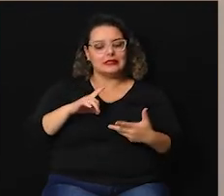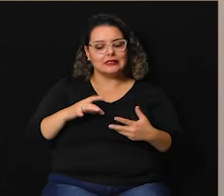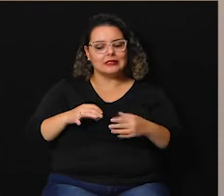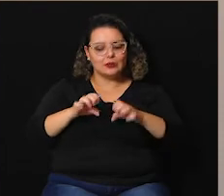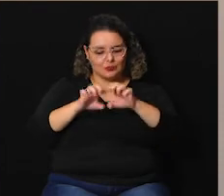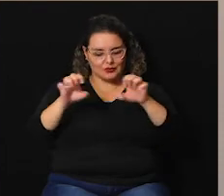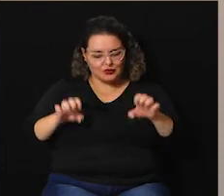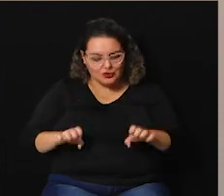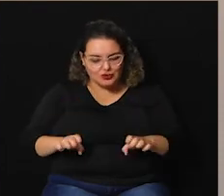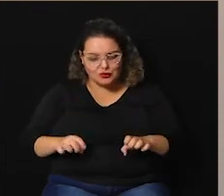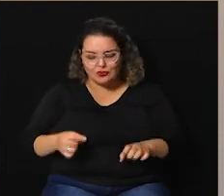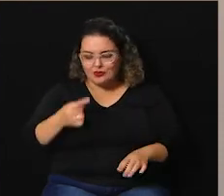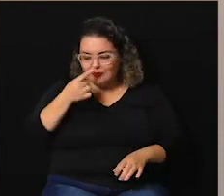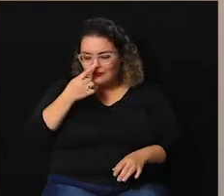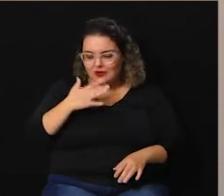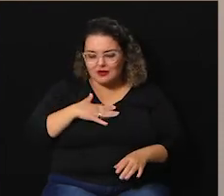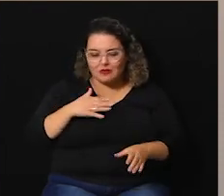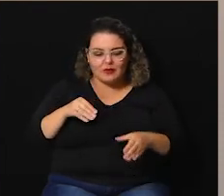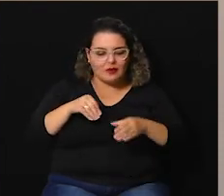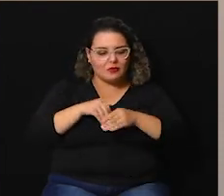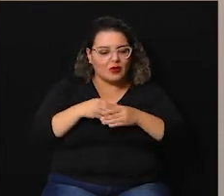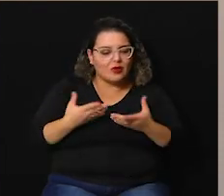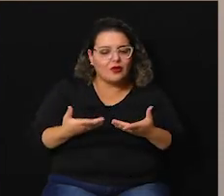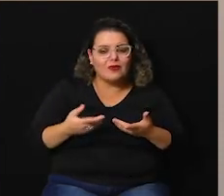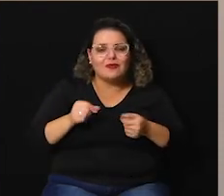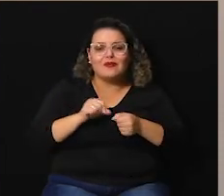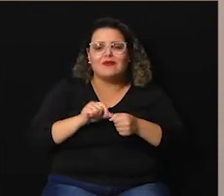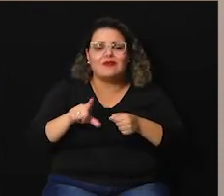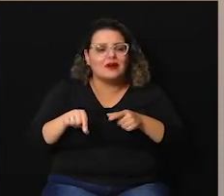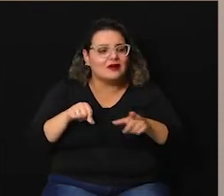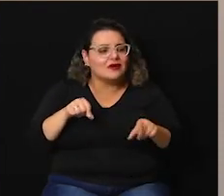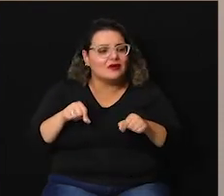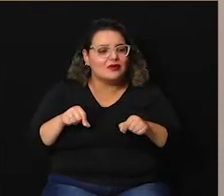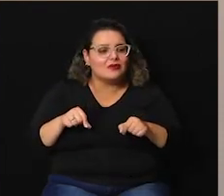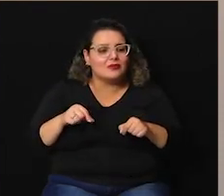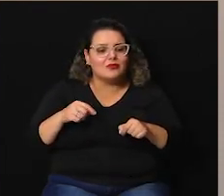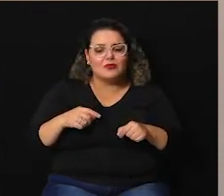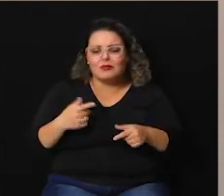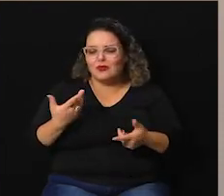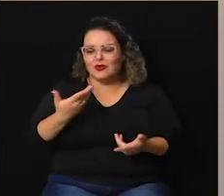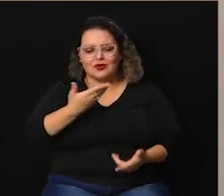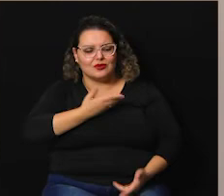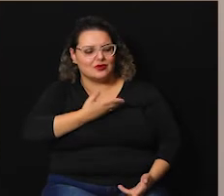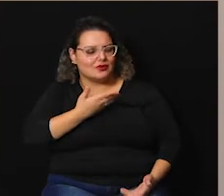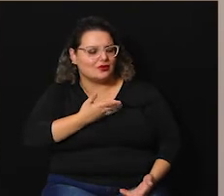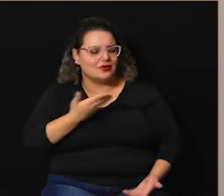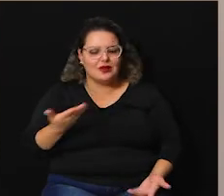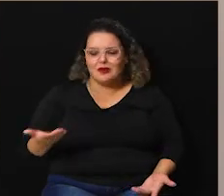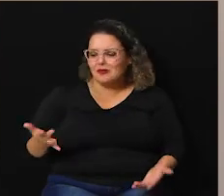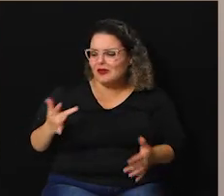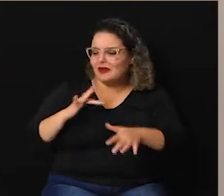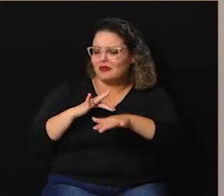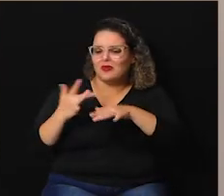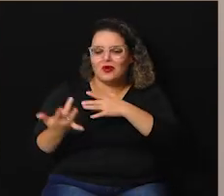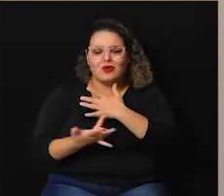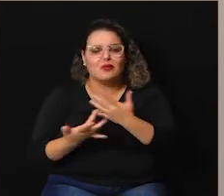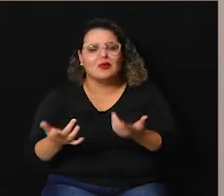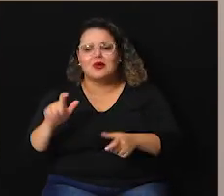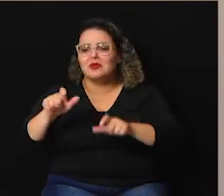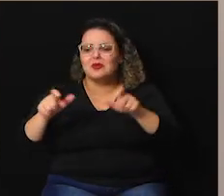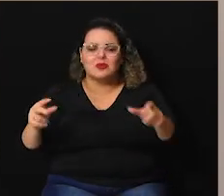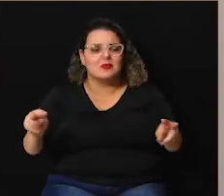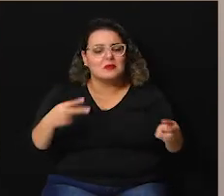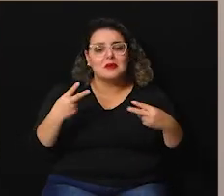com estruturas minhas de personalidade? Ou eu estou fazendo escolhas induzidas, seja pela mídia, seja pelo olhar